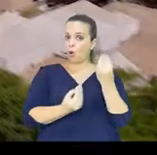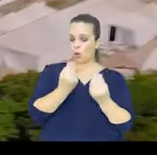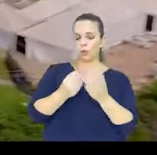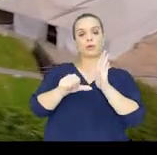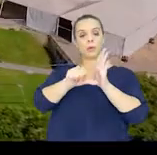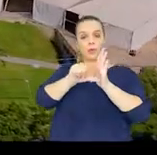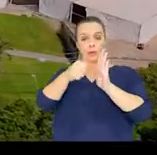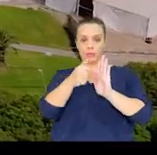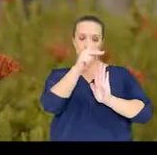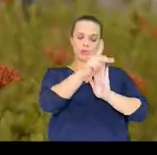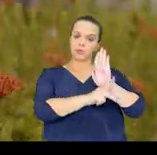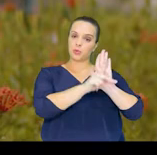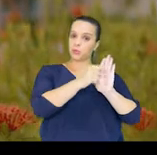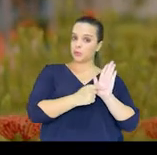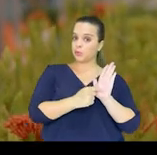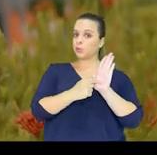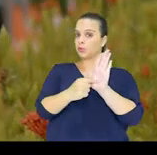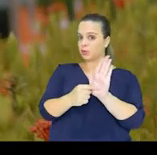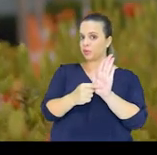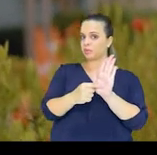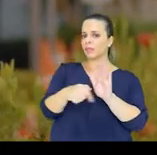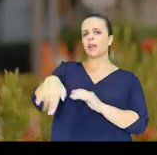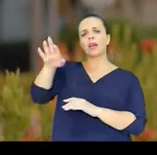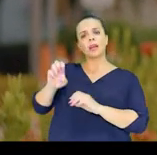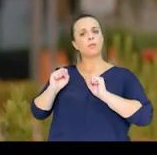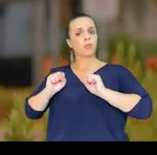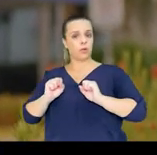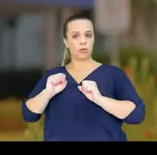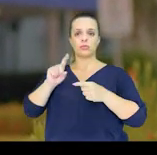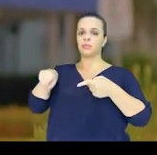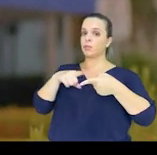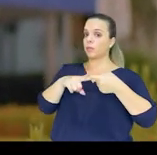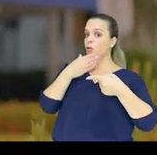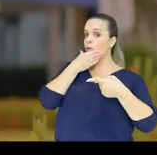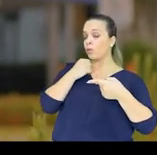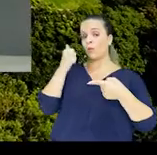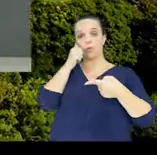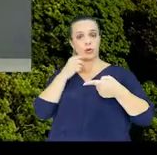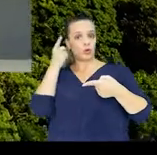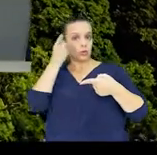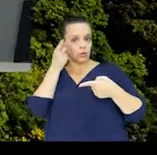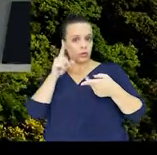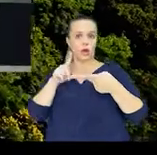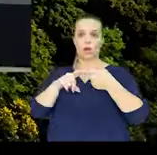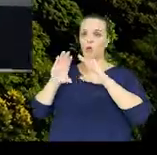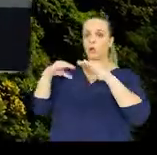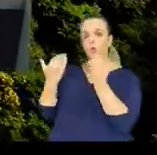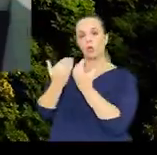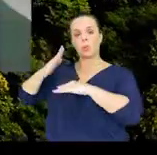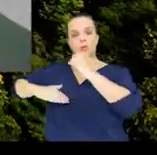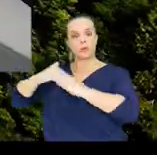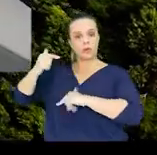assim. Para se criar uma lei, antes de tudo, é preciso apresentar um projeto de lei. Isso pode ser feito